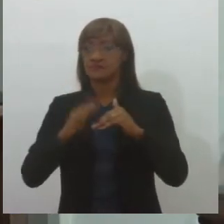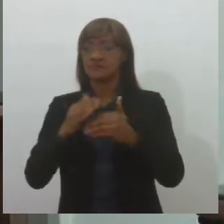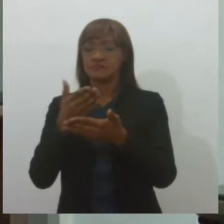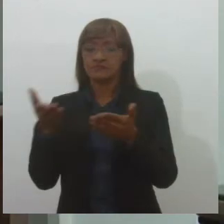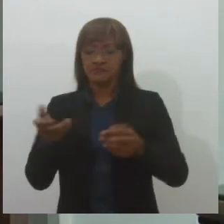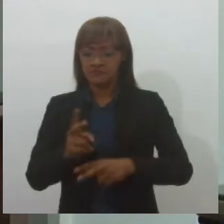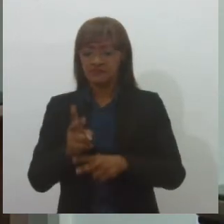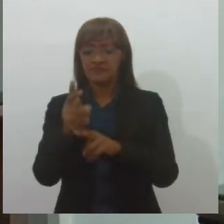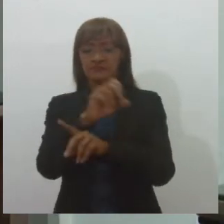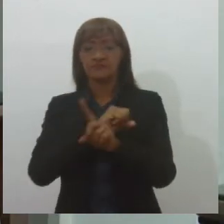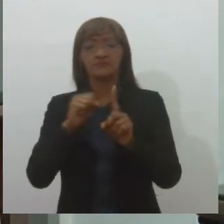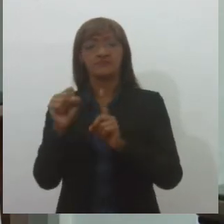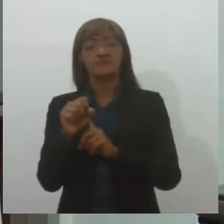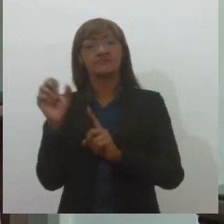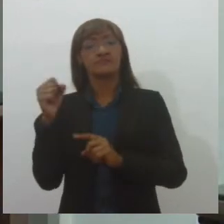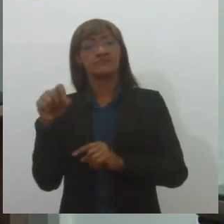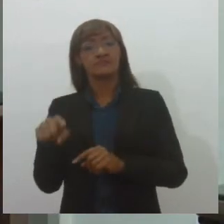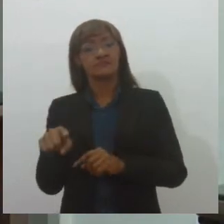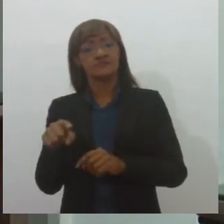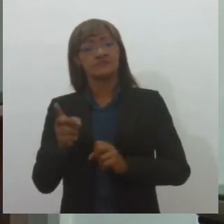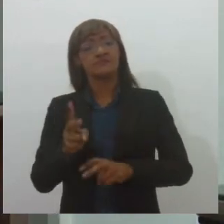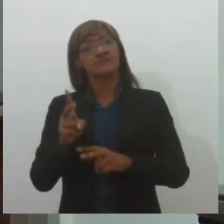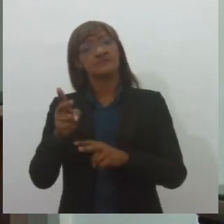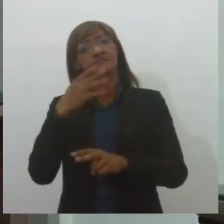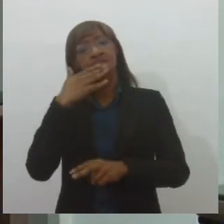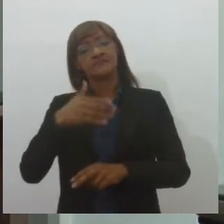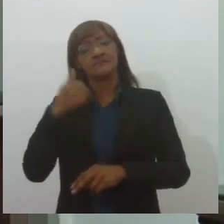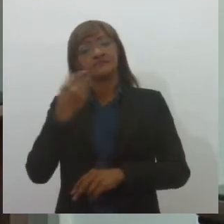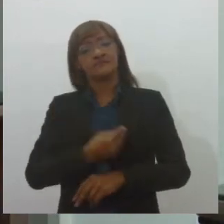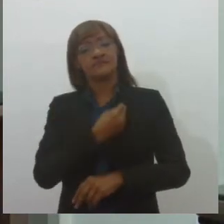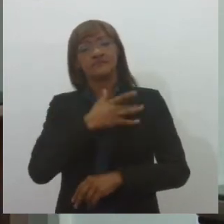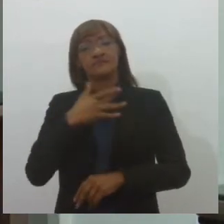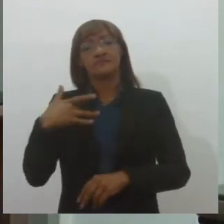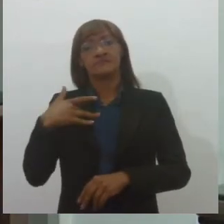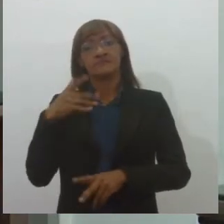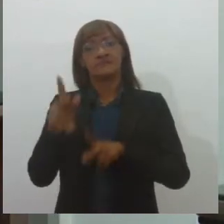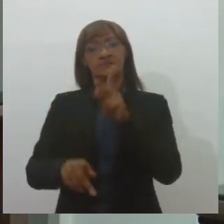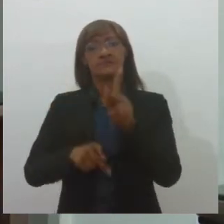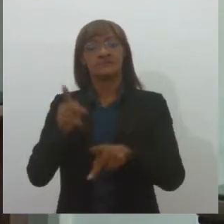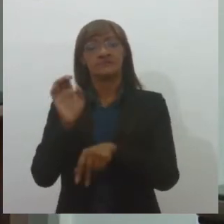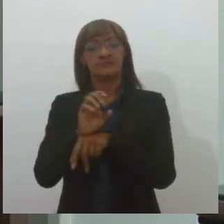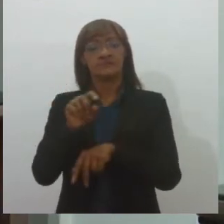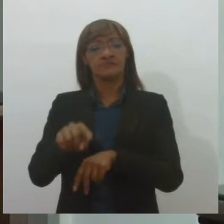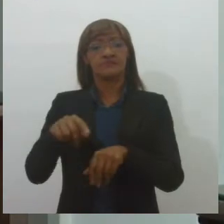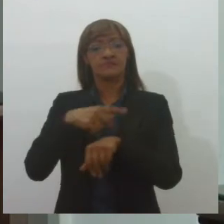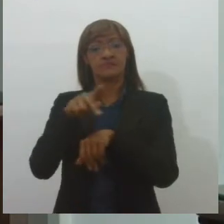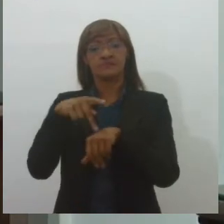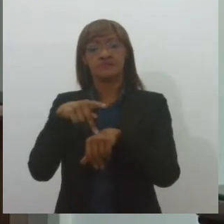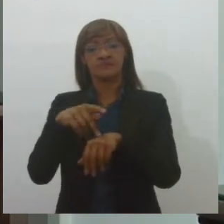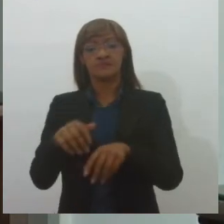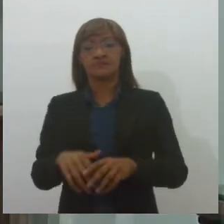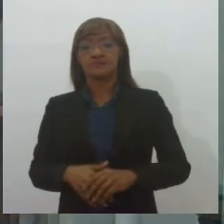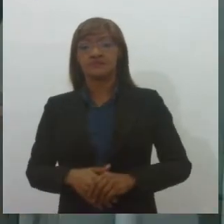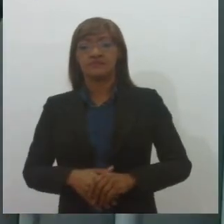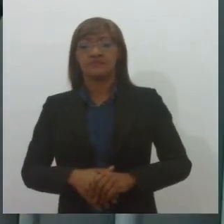assumir com a sociedade sergipana porque sei que estou contribuindo com a melhoria da qualidade da saúde do povo do meu estado ver mais